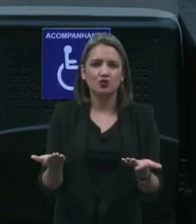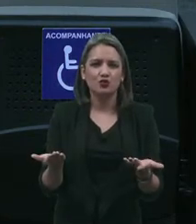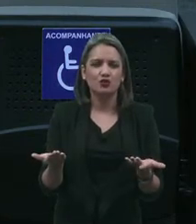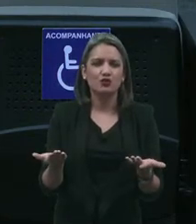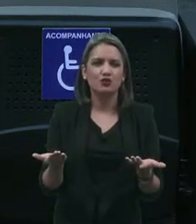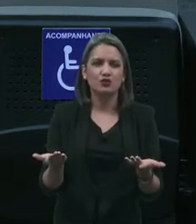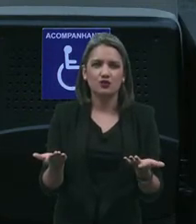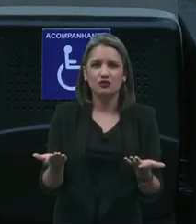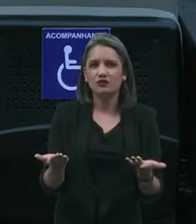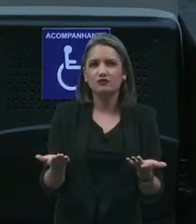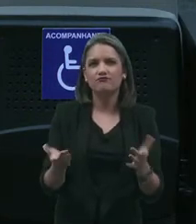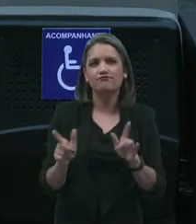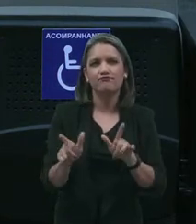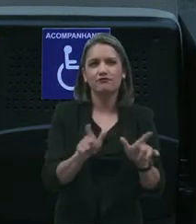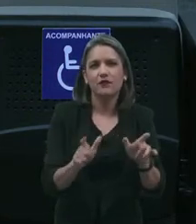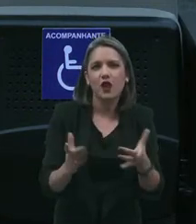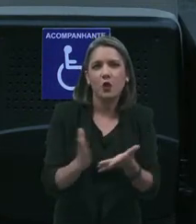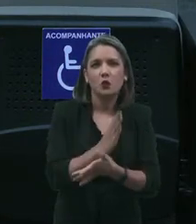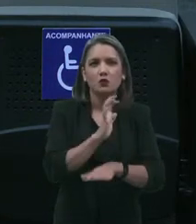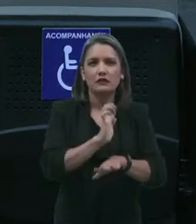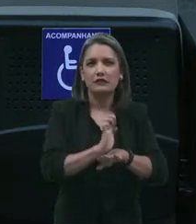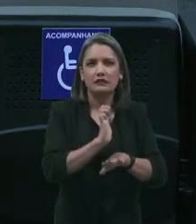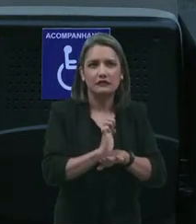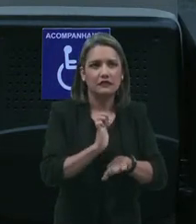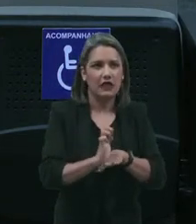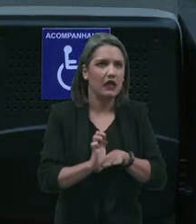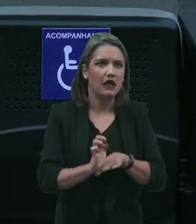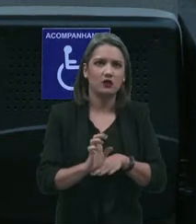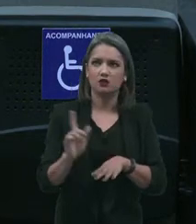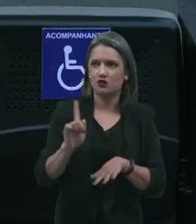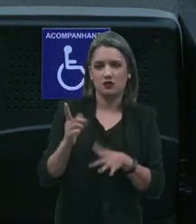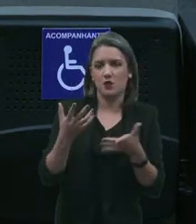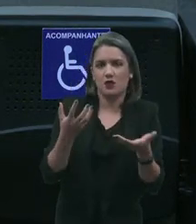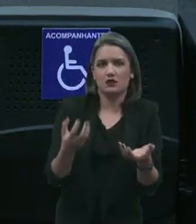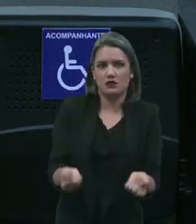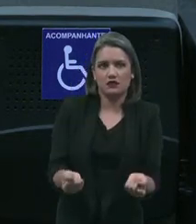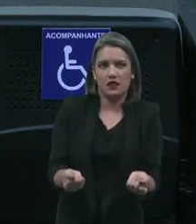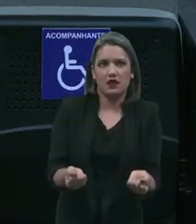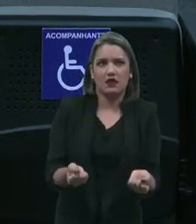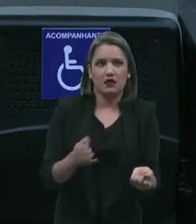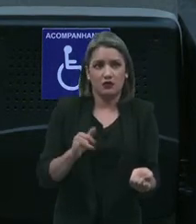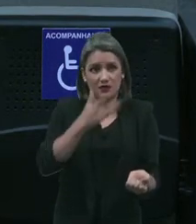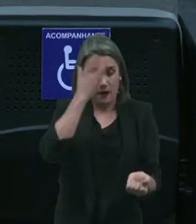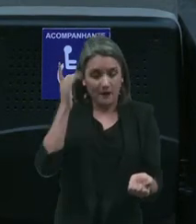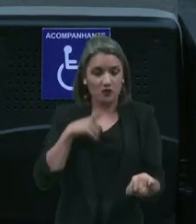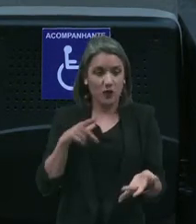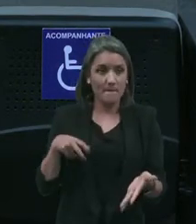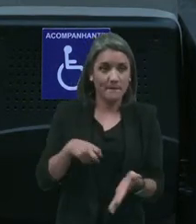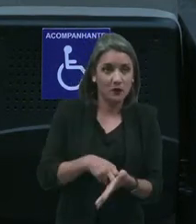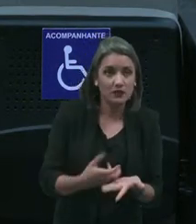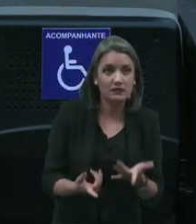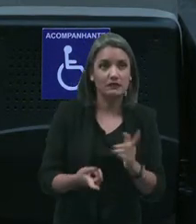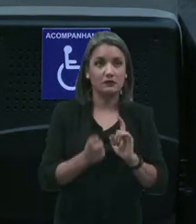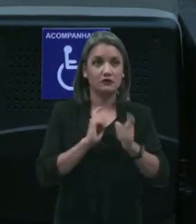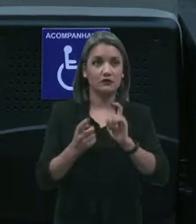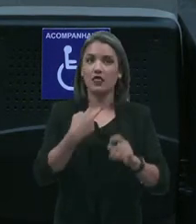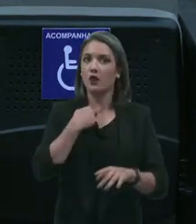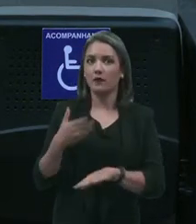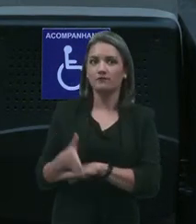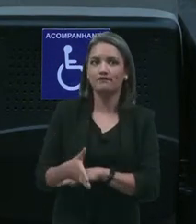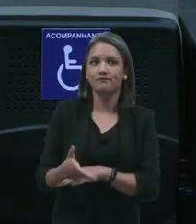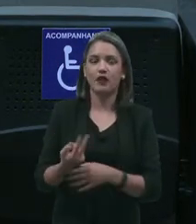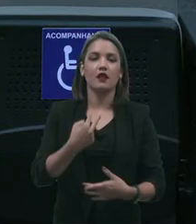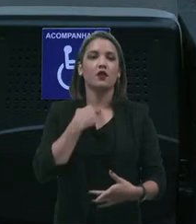Vinícius, alguns estados têm aquela coisa da ficha limpa da OAB, que quem está punido disciplinarmente não pode ingressar. Outro concurso não